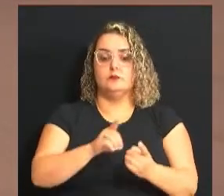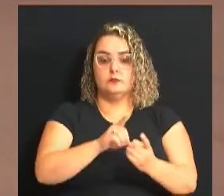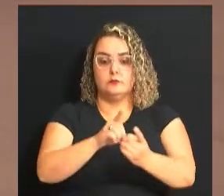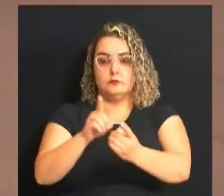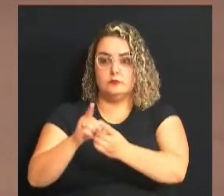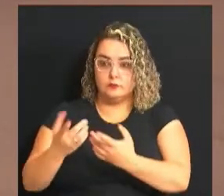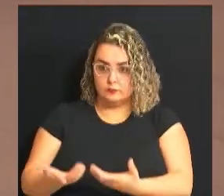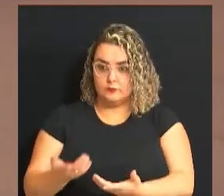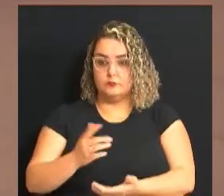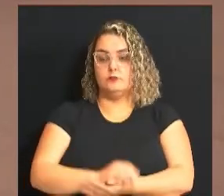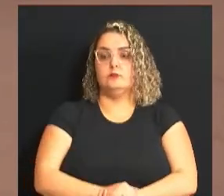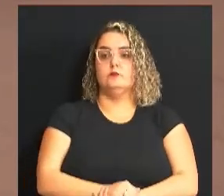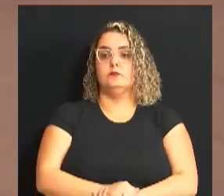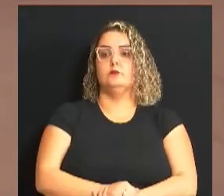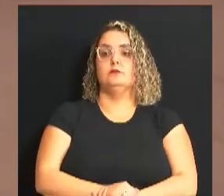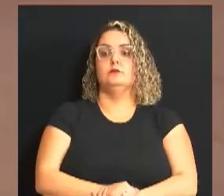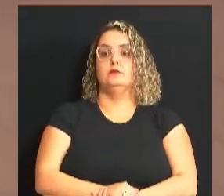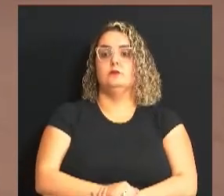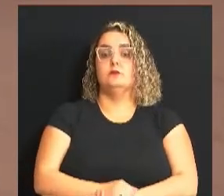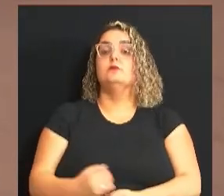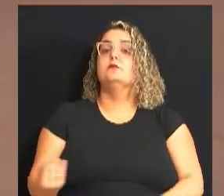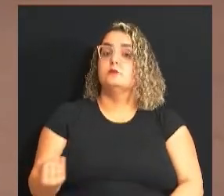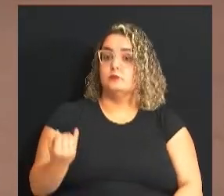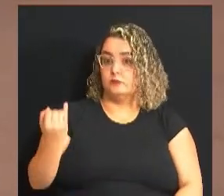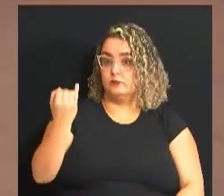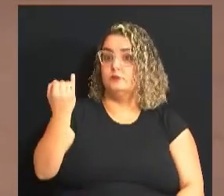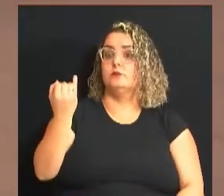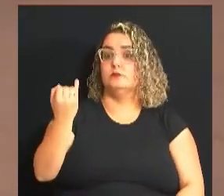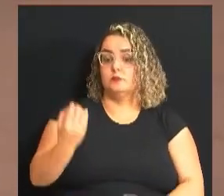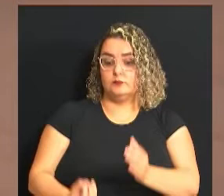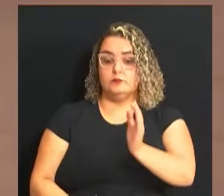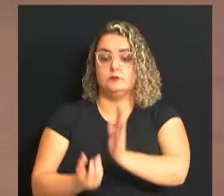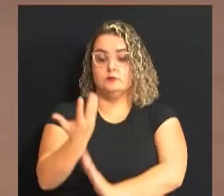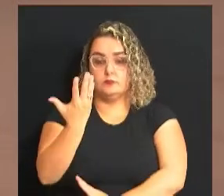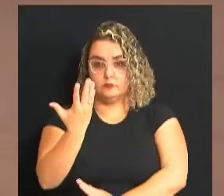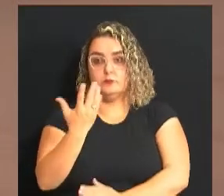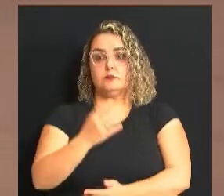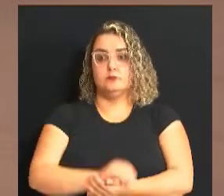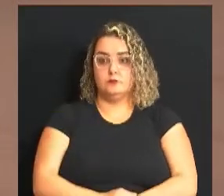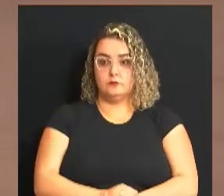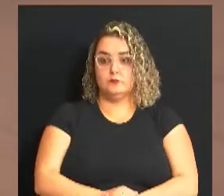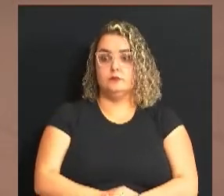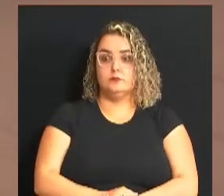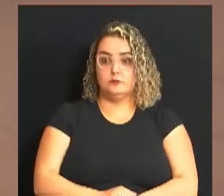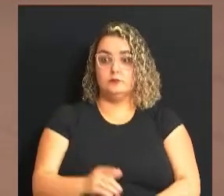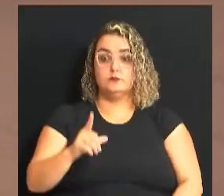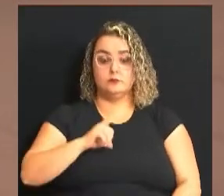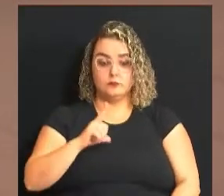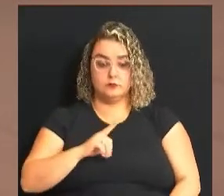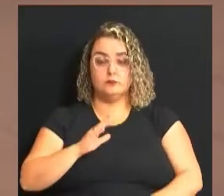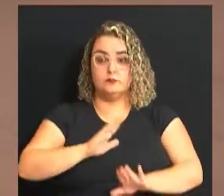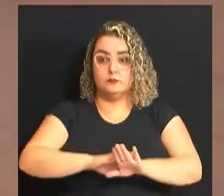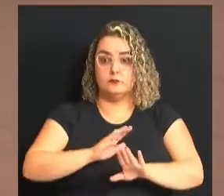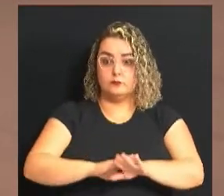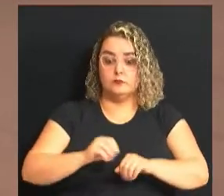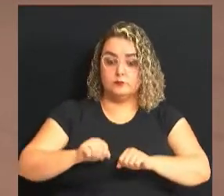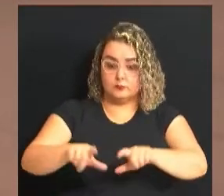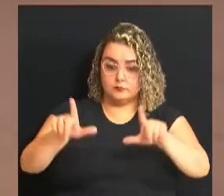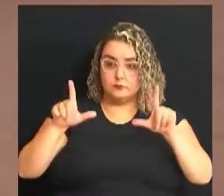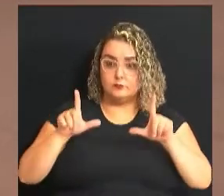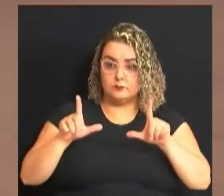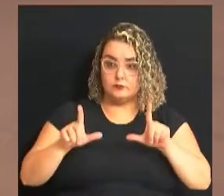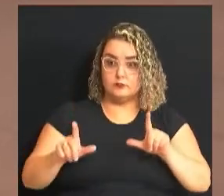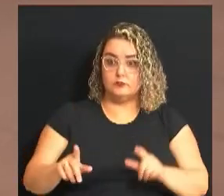e, em face da importância desta criação, inclusive tem uma ação de destaque no plano